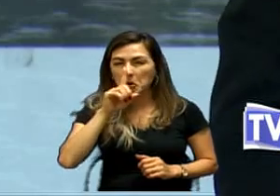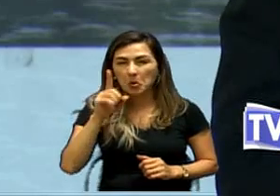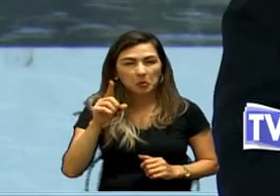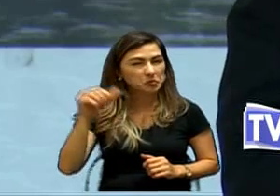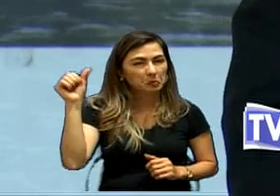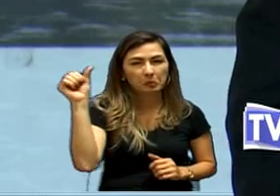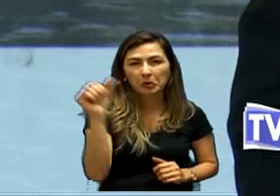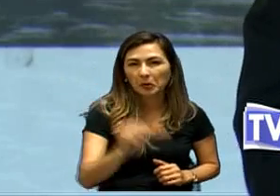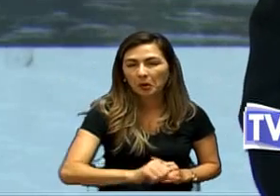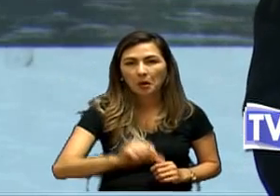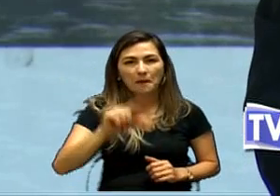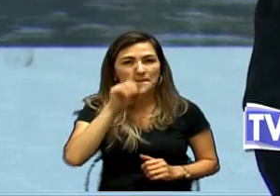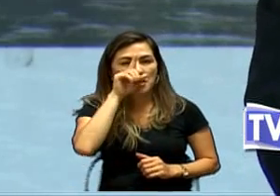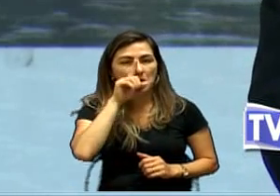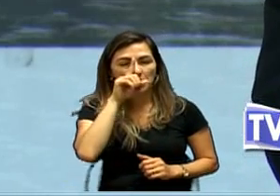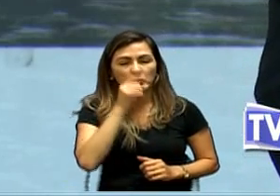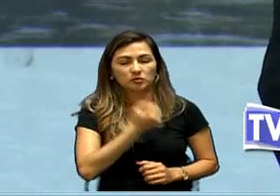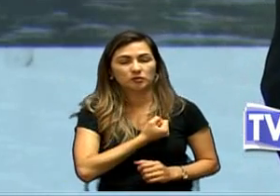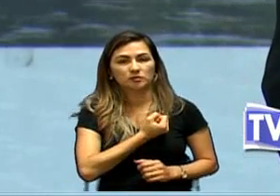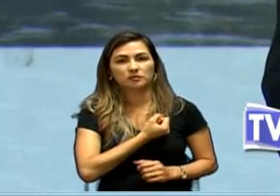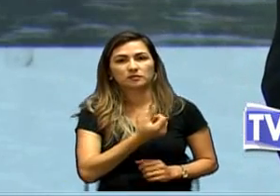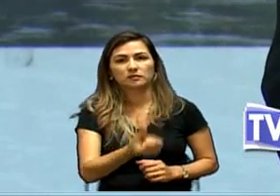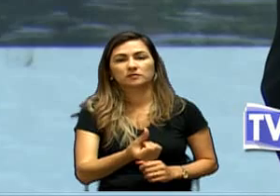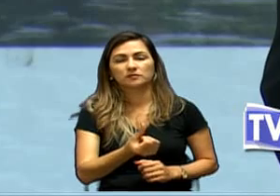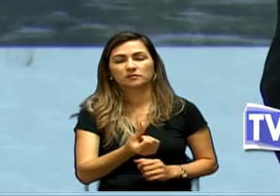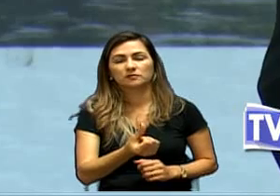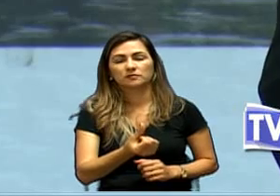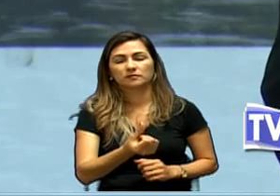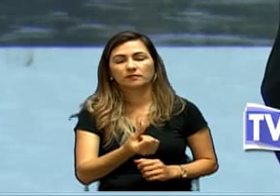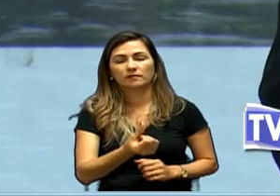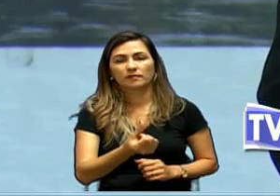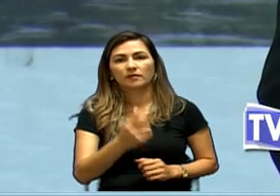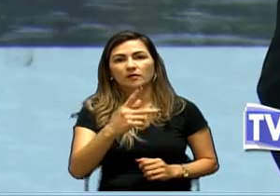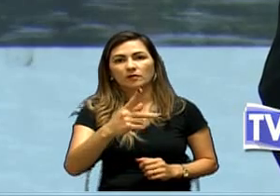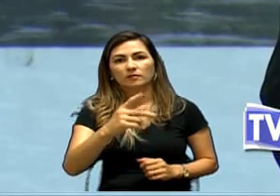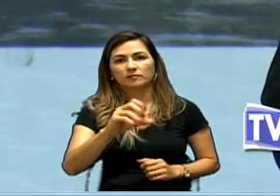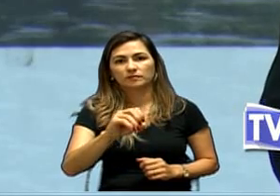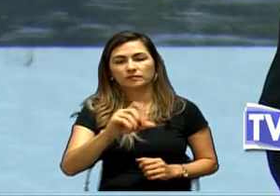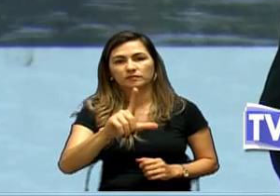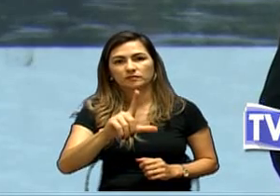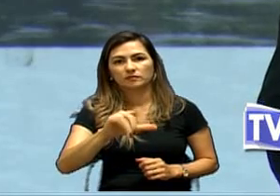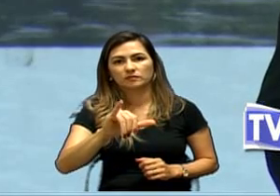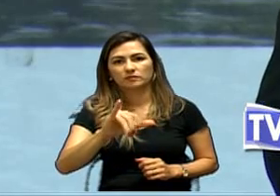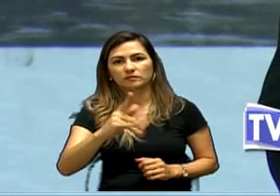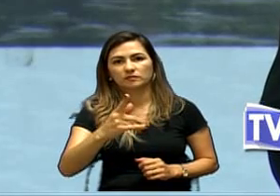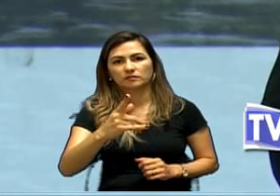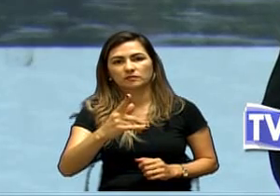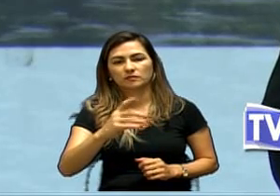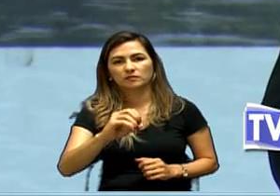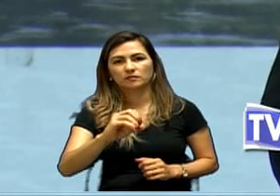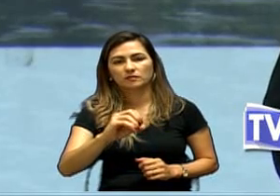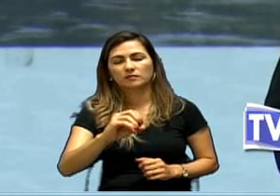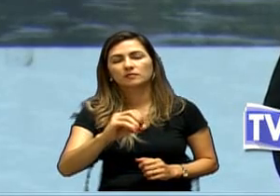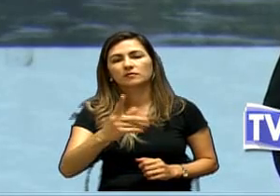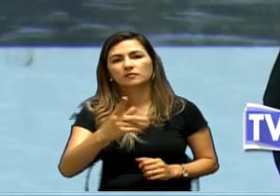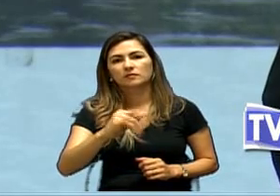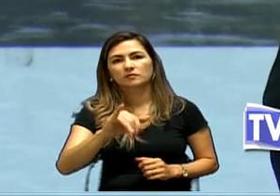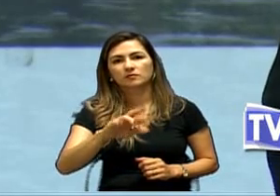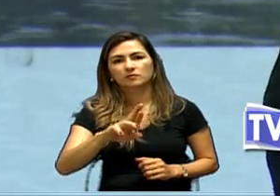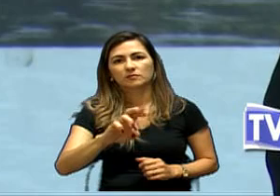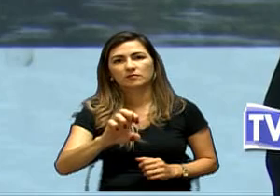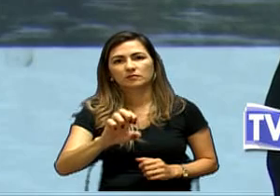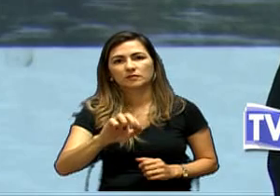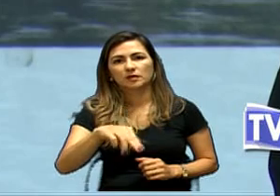6 especificamente, vereador. É o polipropileno, tenho dúvida, depois vou ver aqui. Mas o 6, com certeza. O 6,